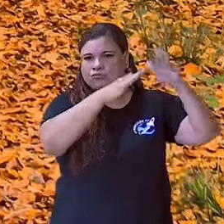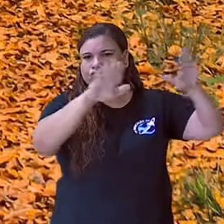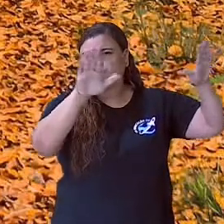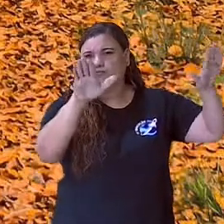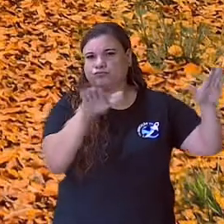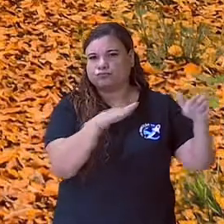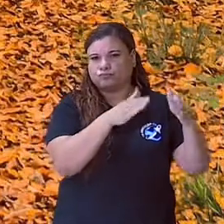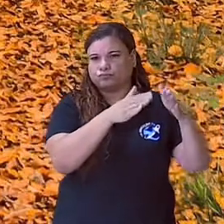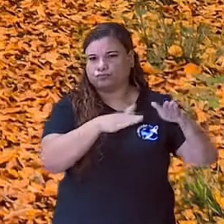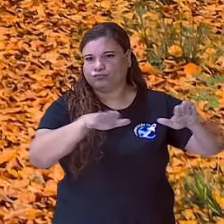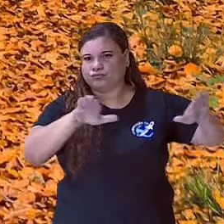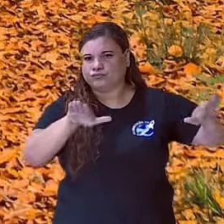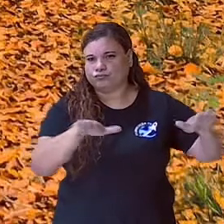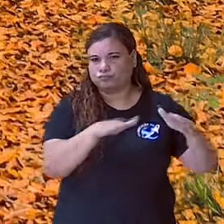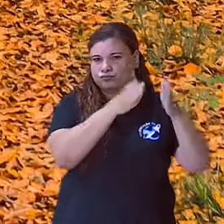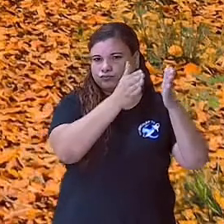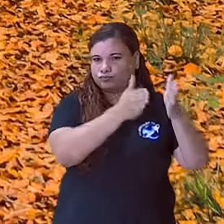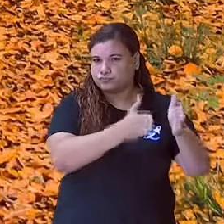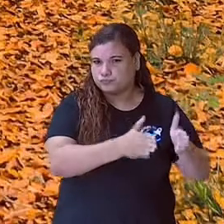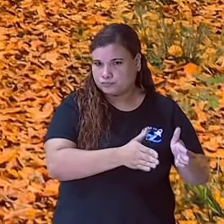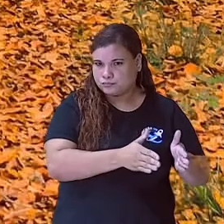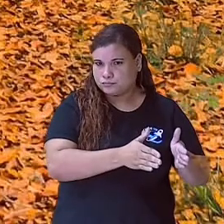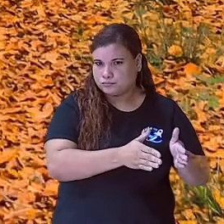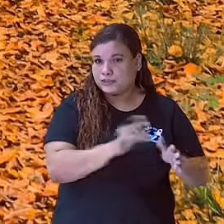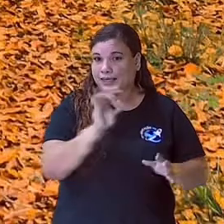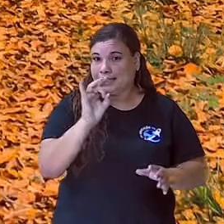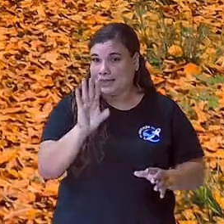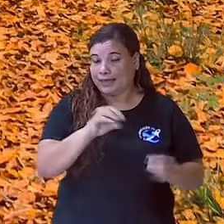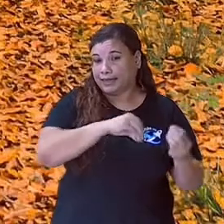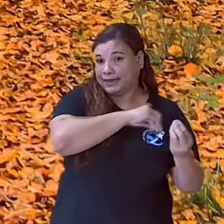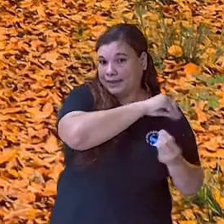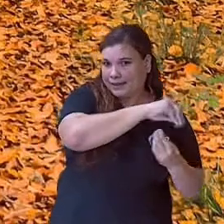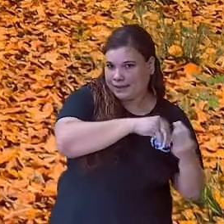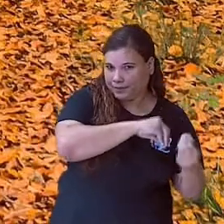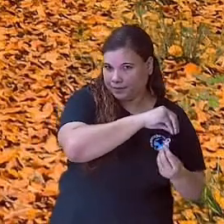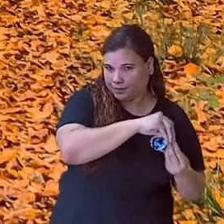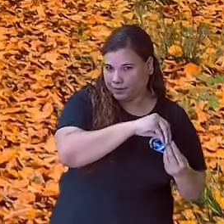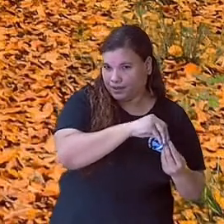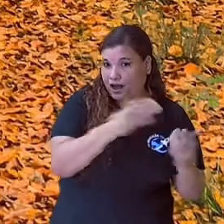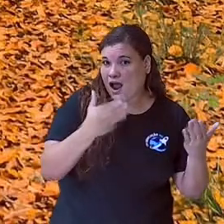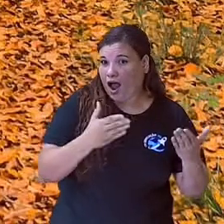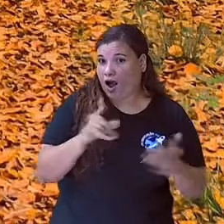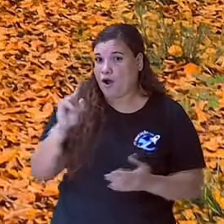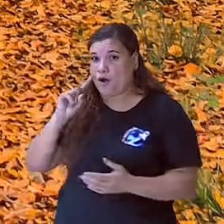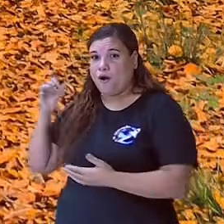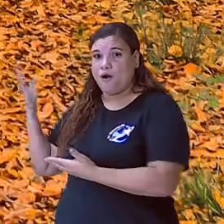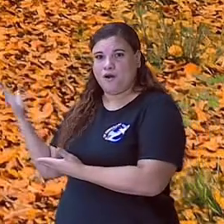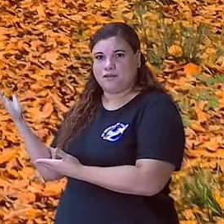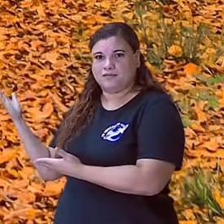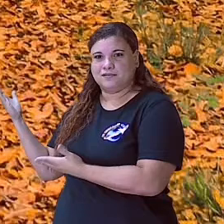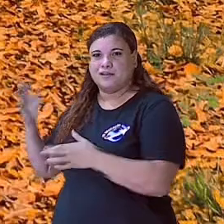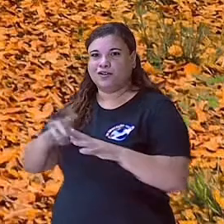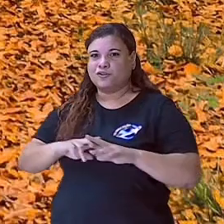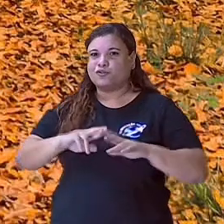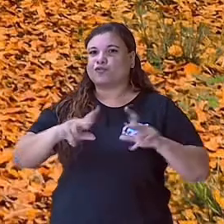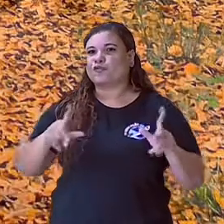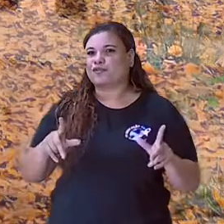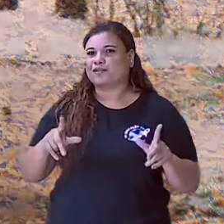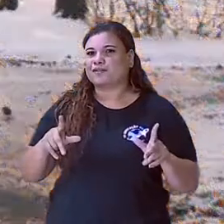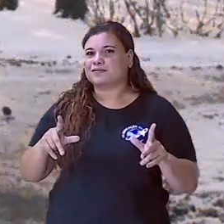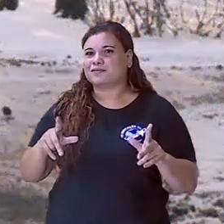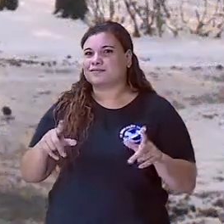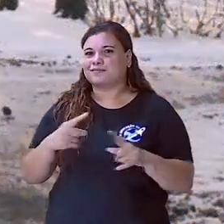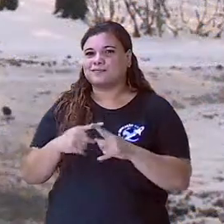floresta temperada, ela é caducifólia. Ela mostra a queda das folhas. Pode passar